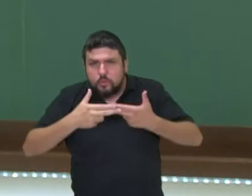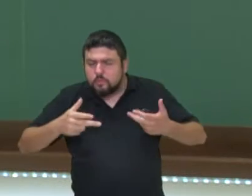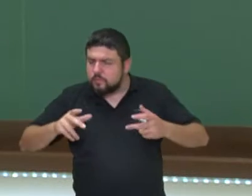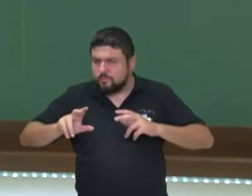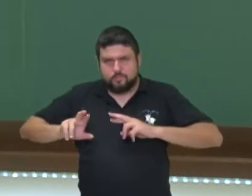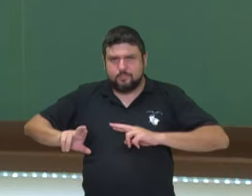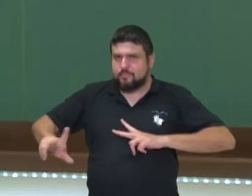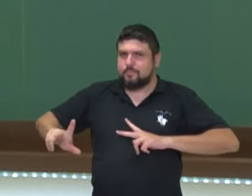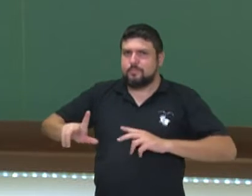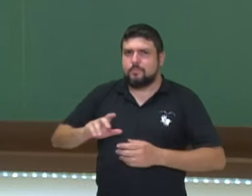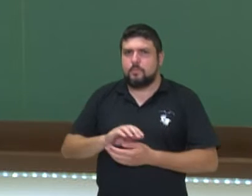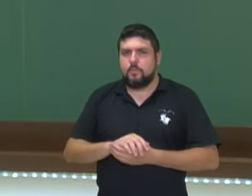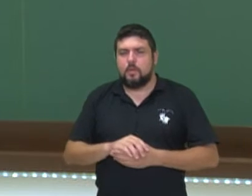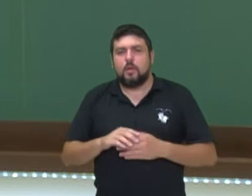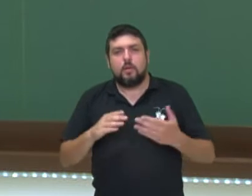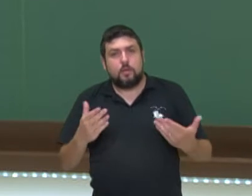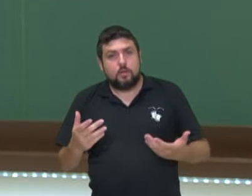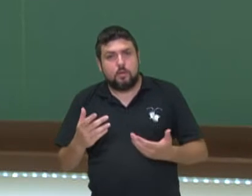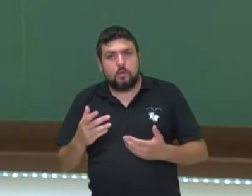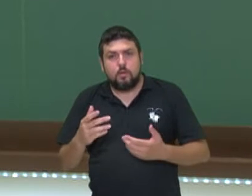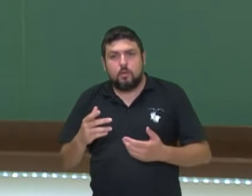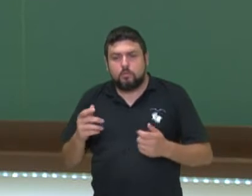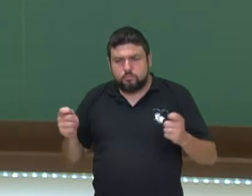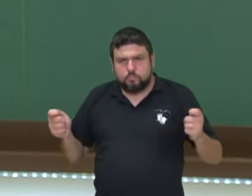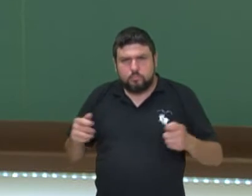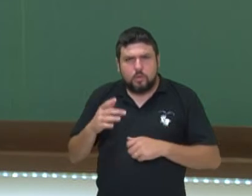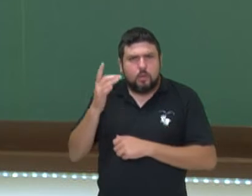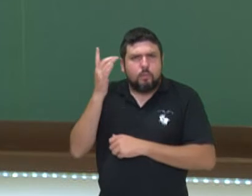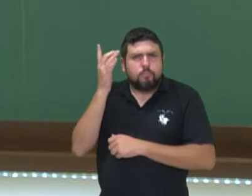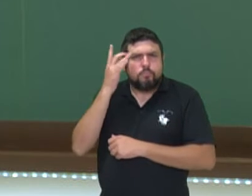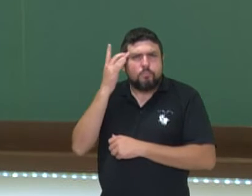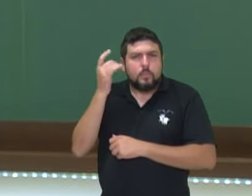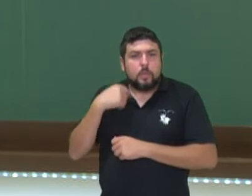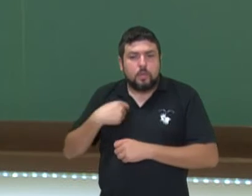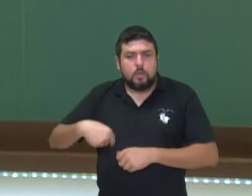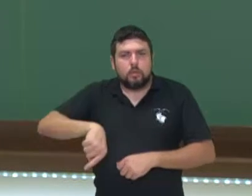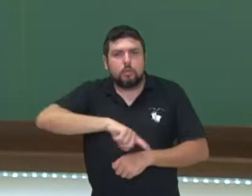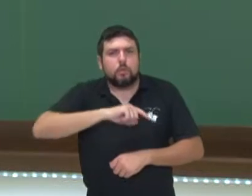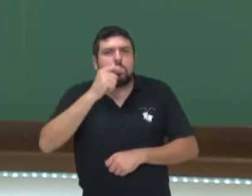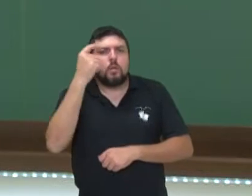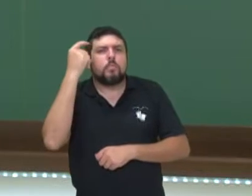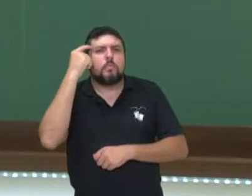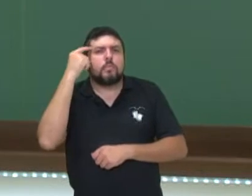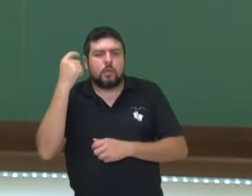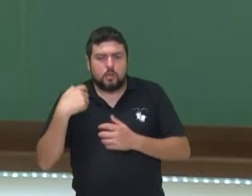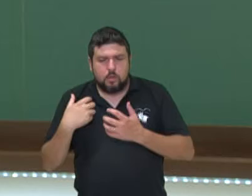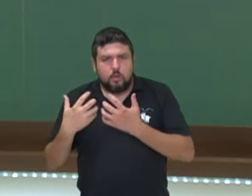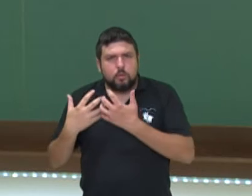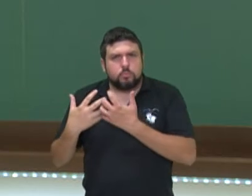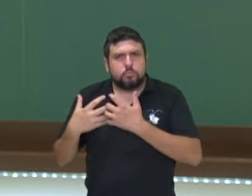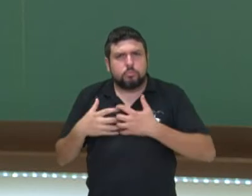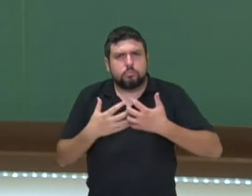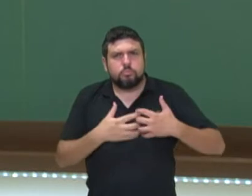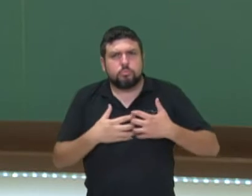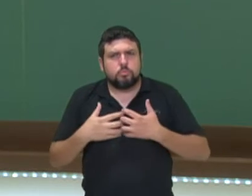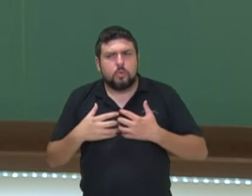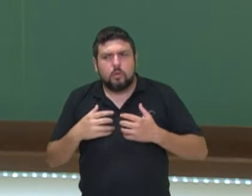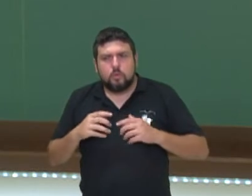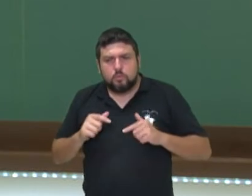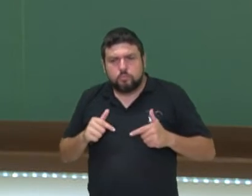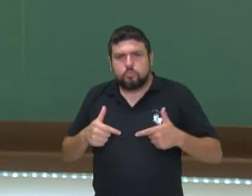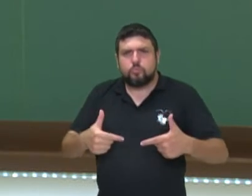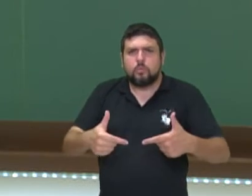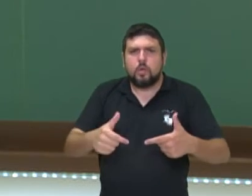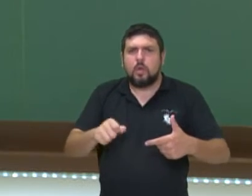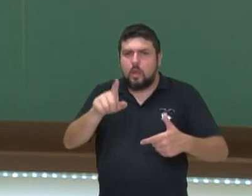muito importante que a gente use essa capacidade. Pensar sobre as nossas ações é um dever e uma